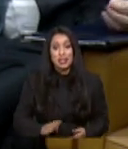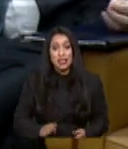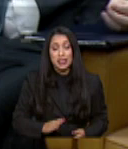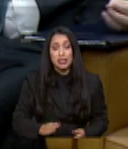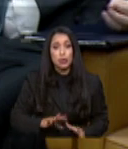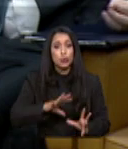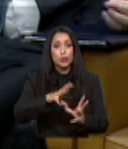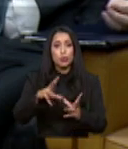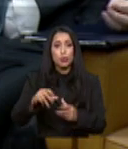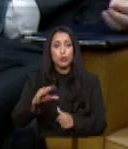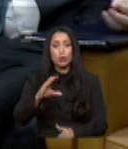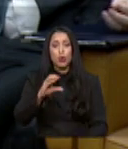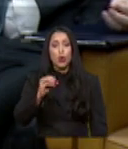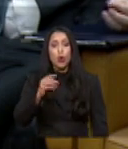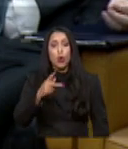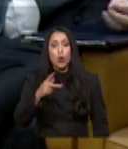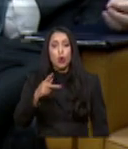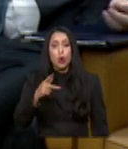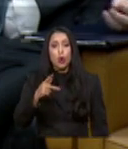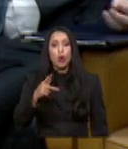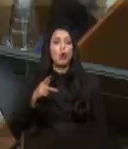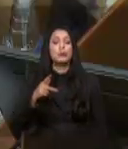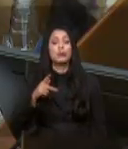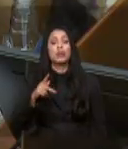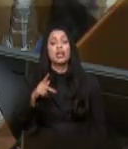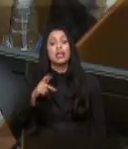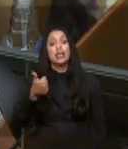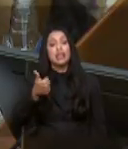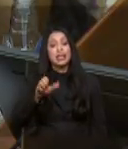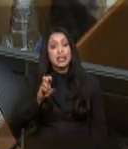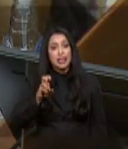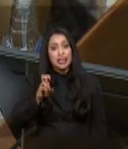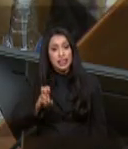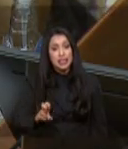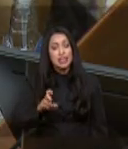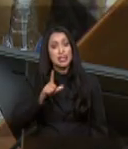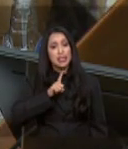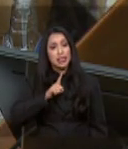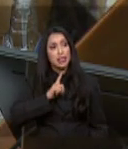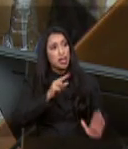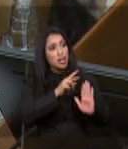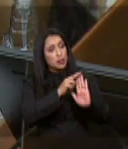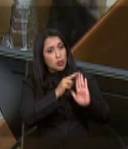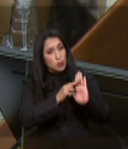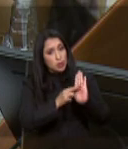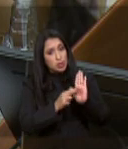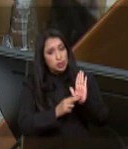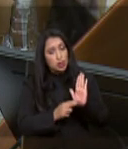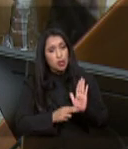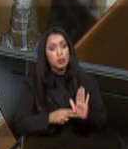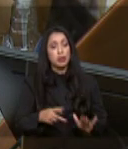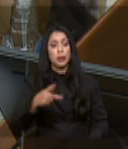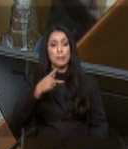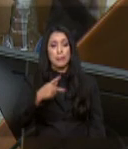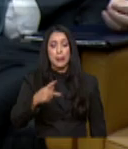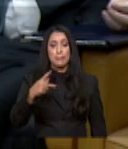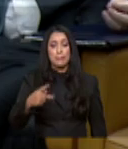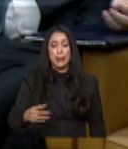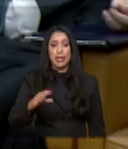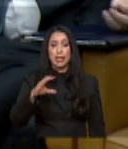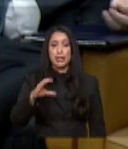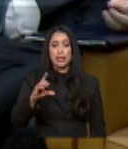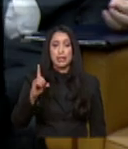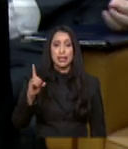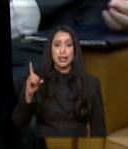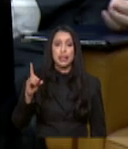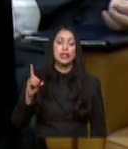COP15, trouxe um marco normativo do qual decorreu o PPCDAM. Portanto, nós